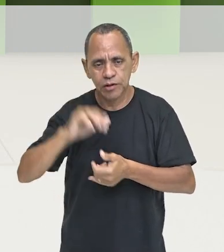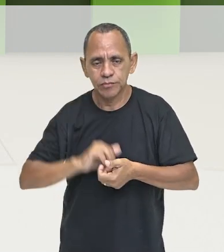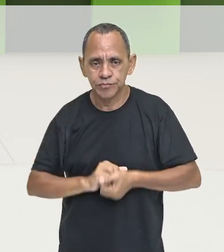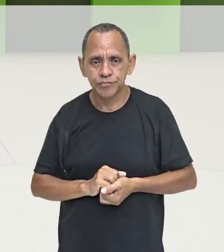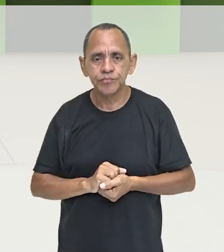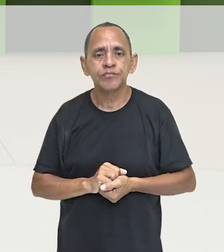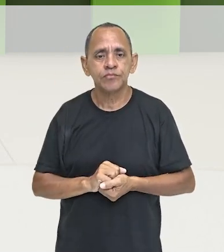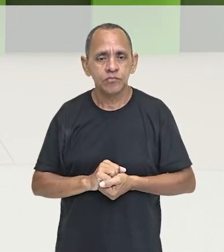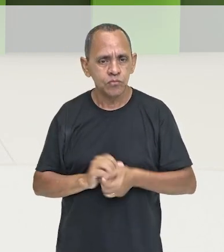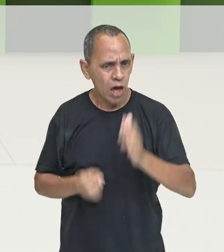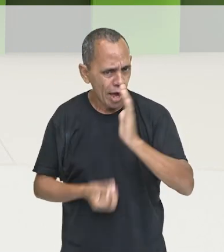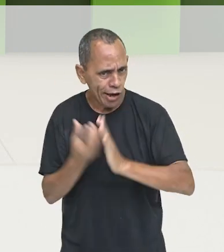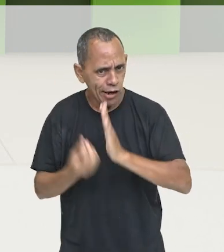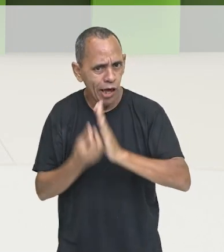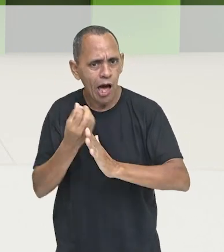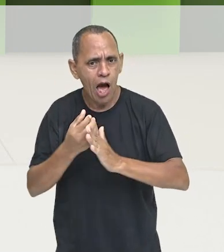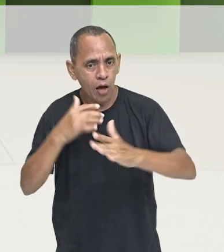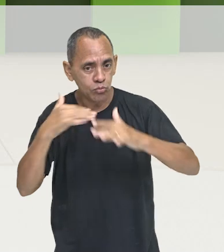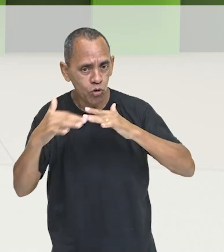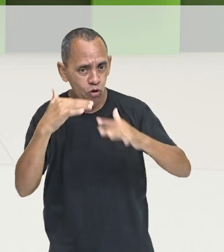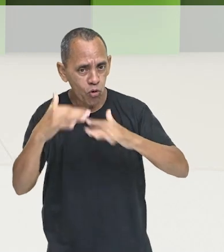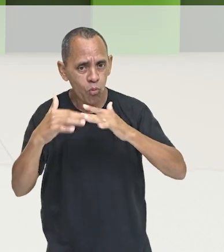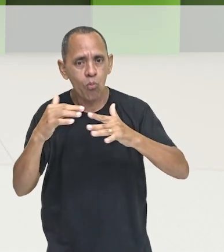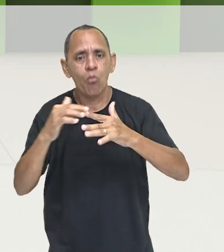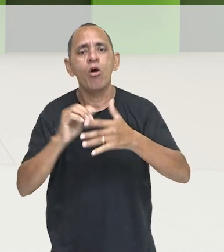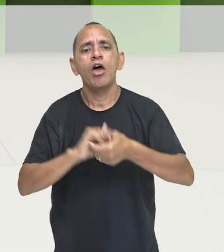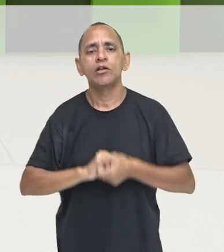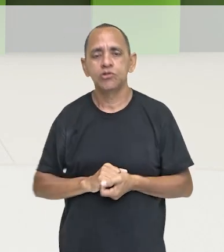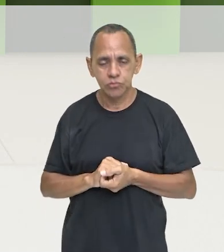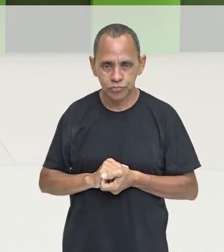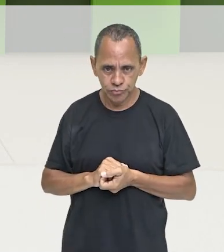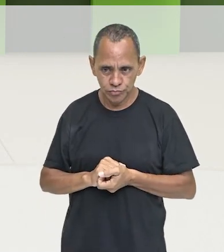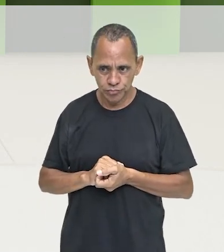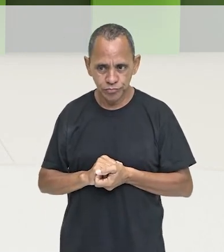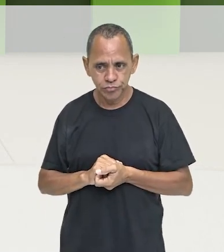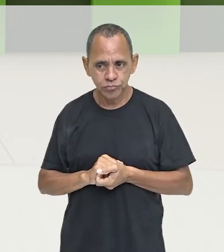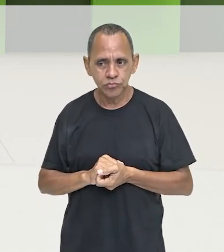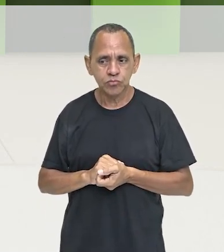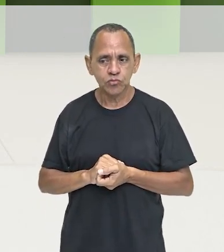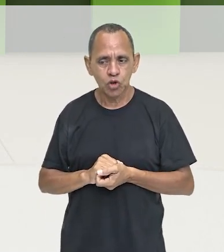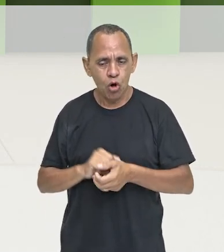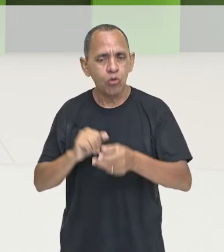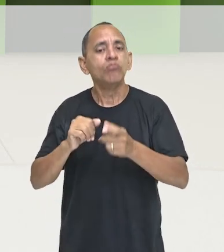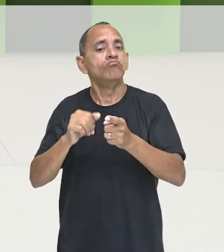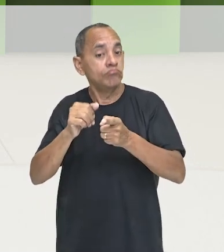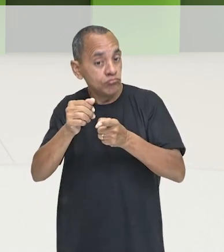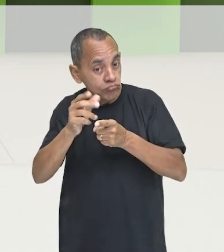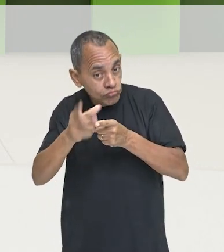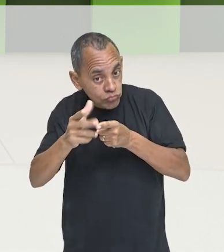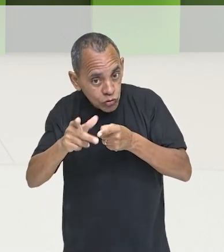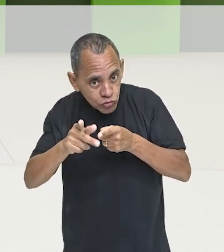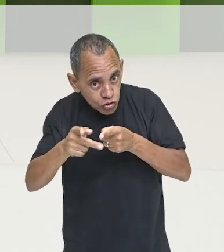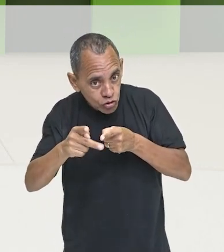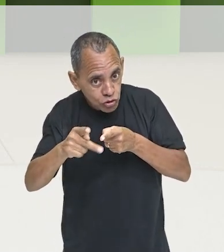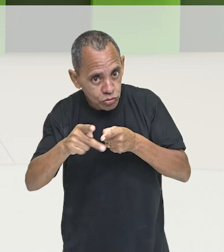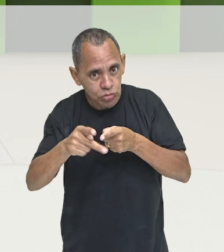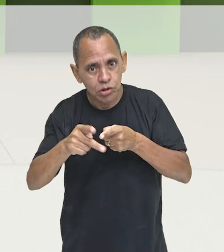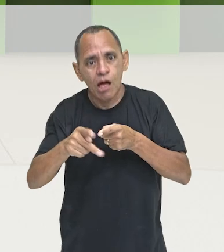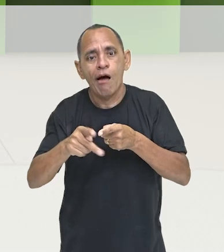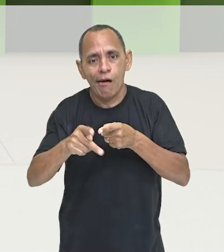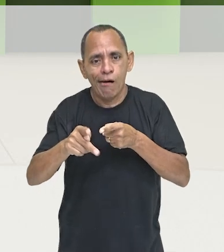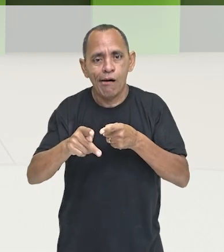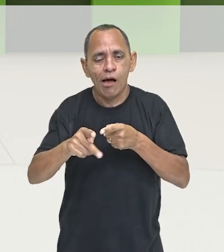produzir um movimento, vai produzir uma energia mecânica, e essa energia mecânica é depois transformada em energia elétrica.